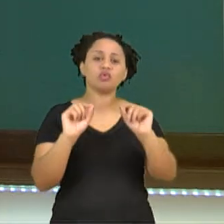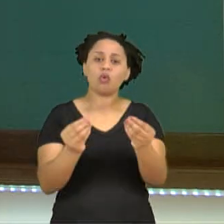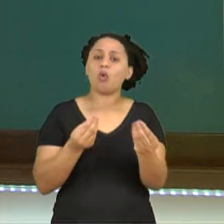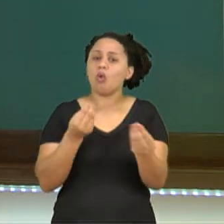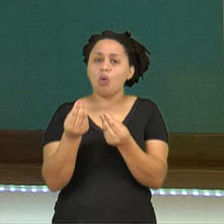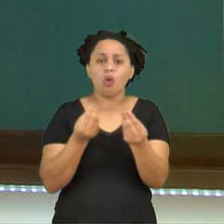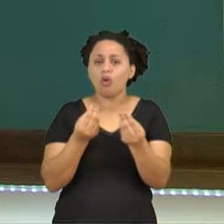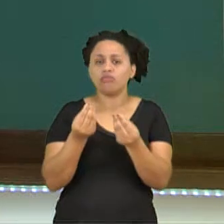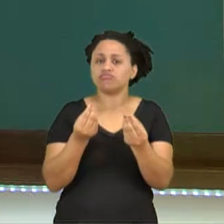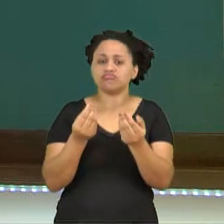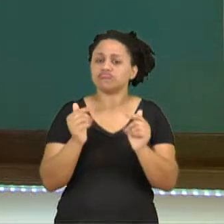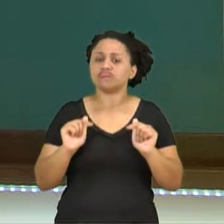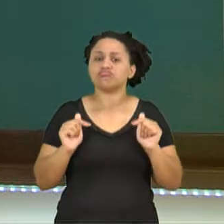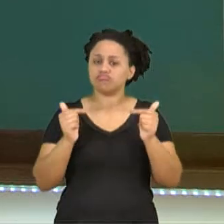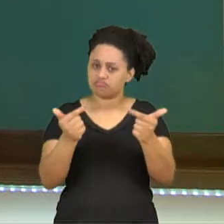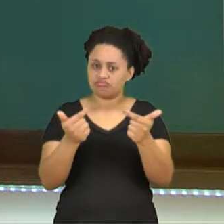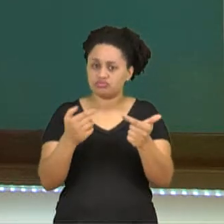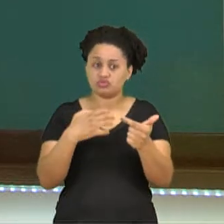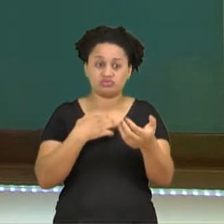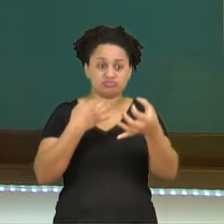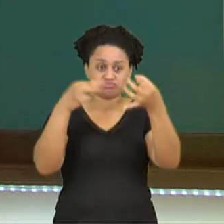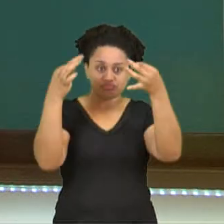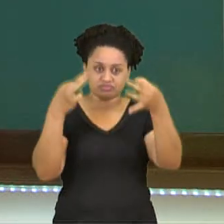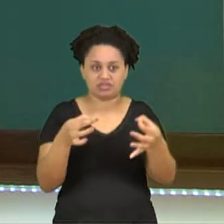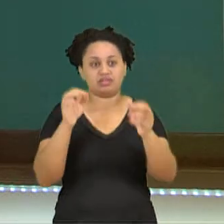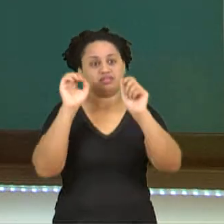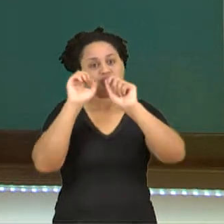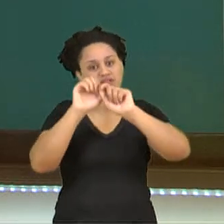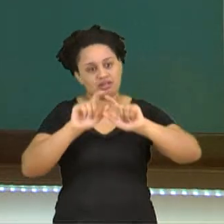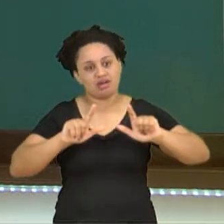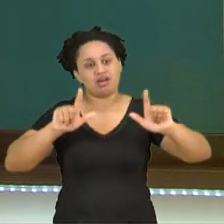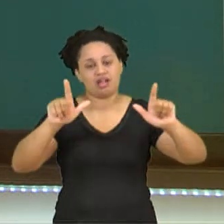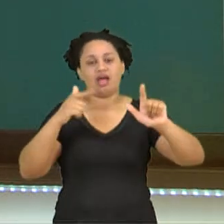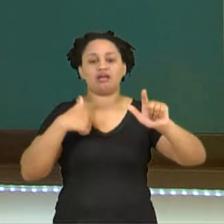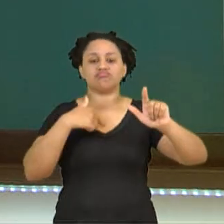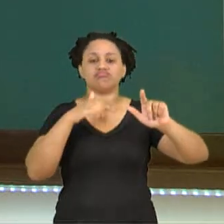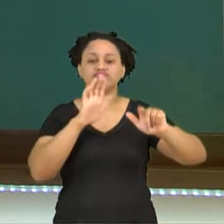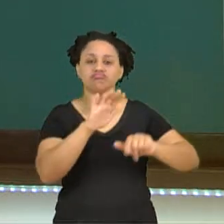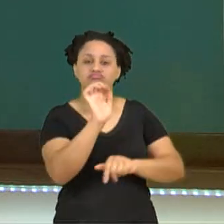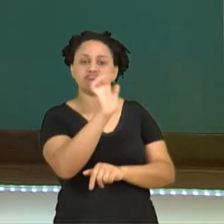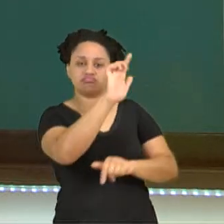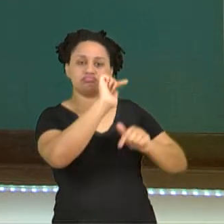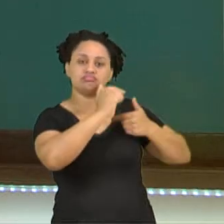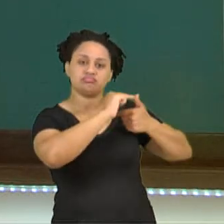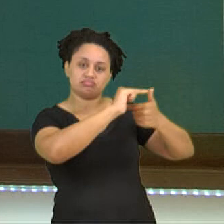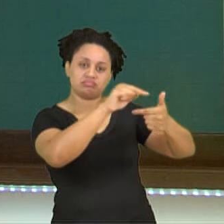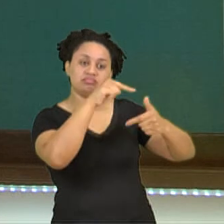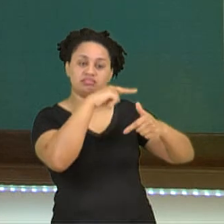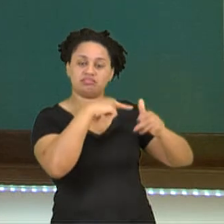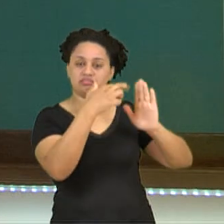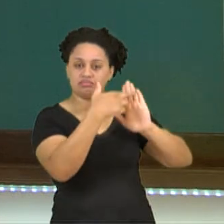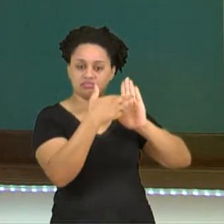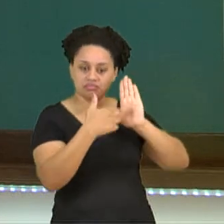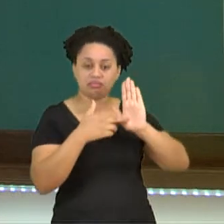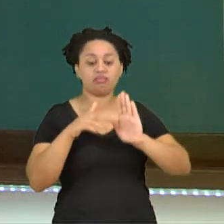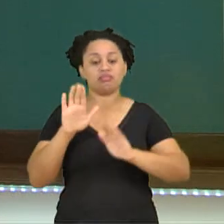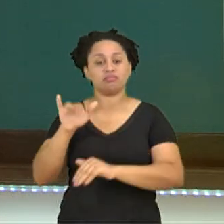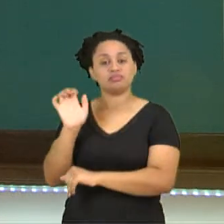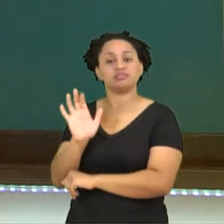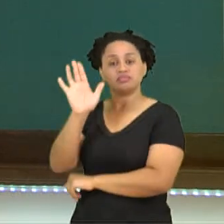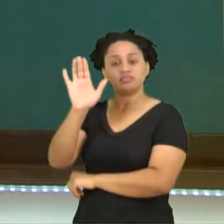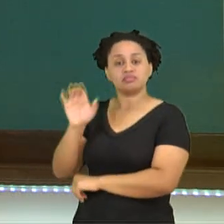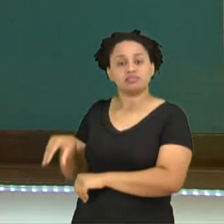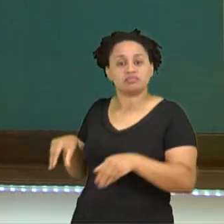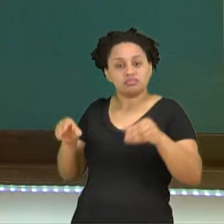realizadas certamente. É claro que, como o basquetebol tradicional, tem as suas regras, no basquetebol em cadeira de